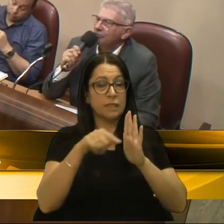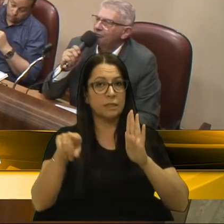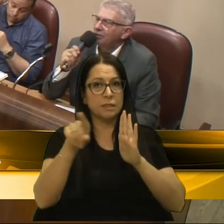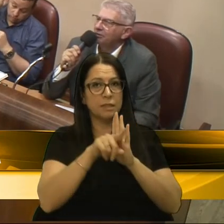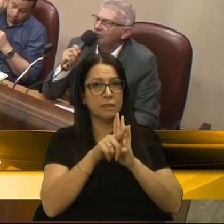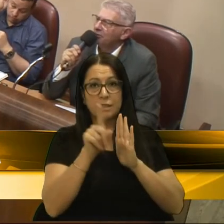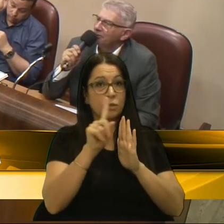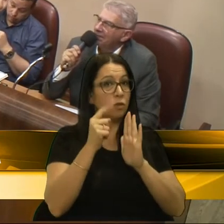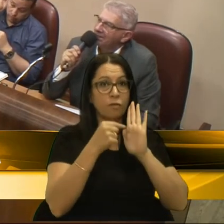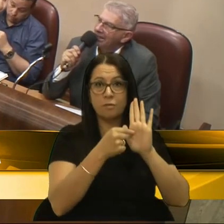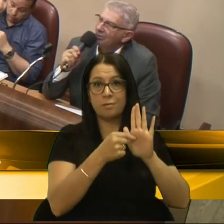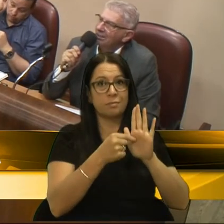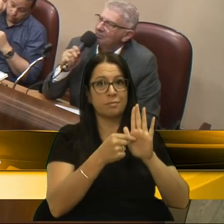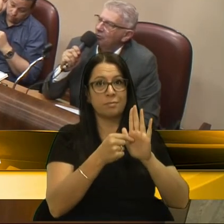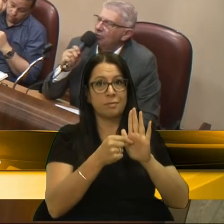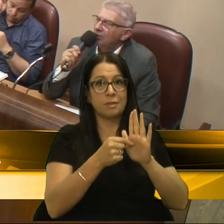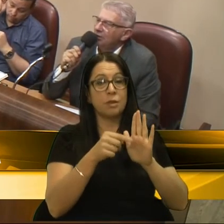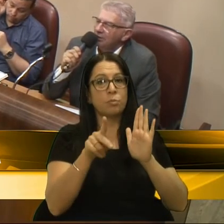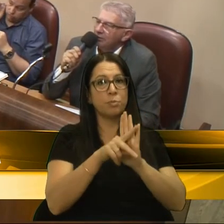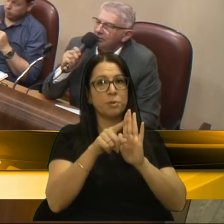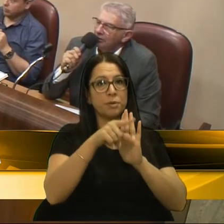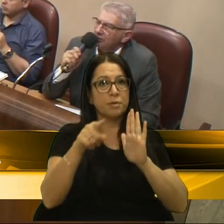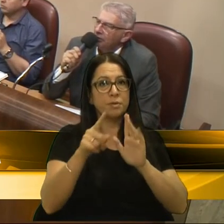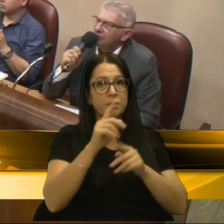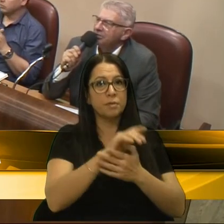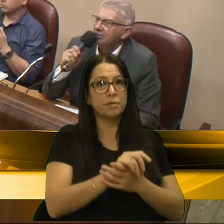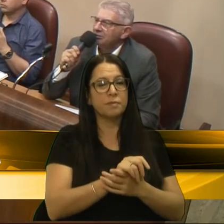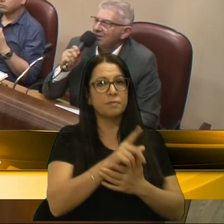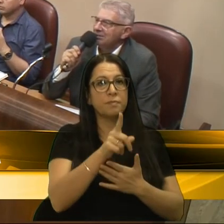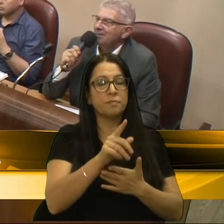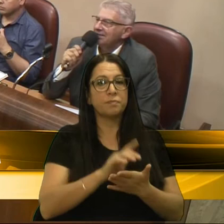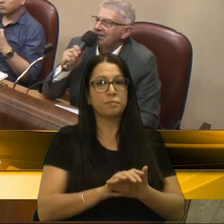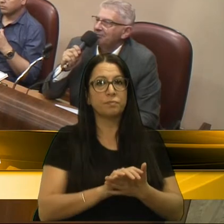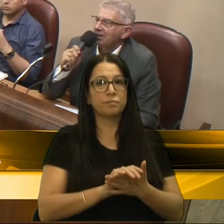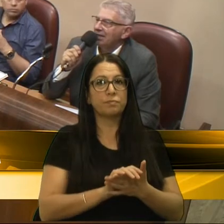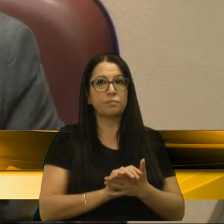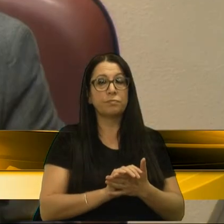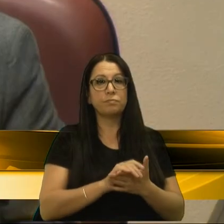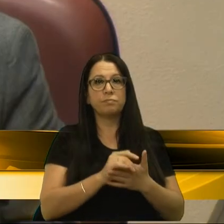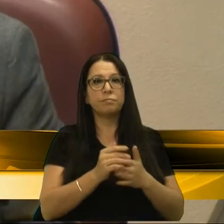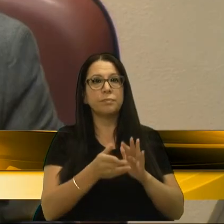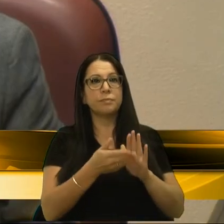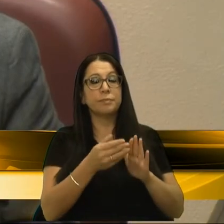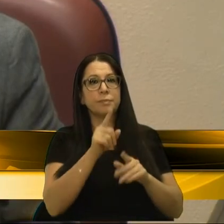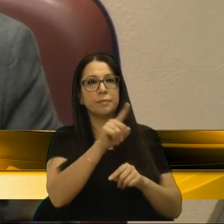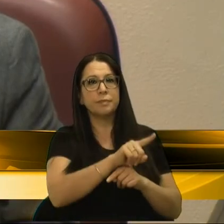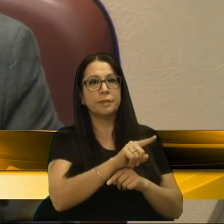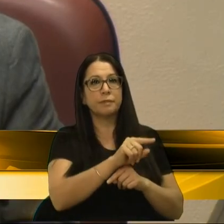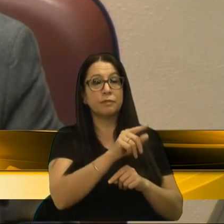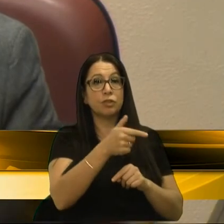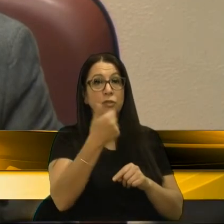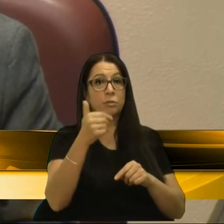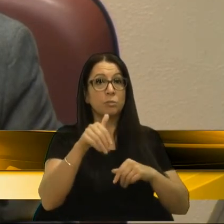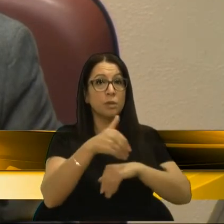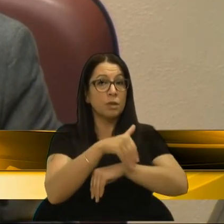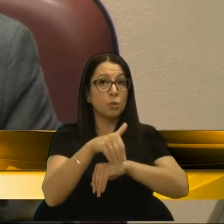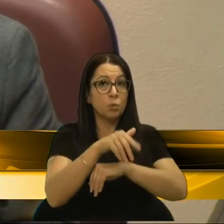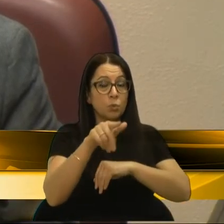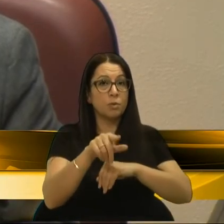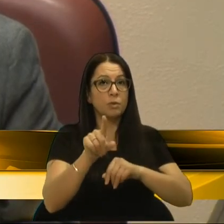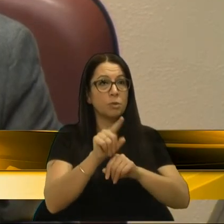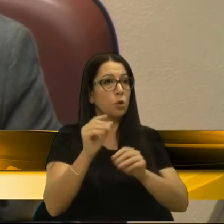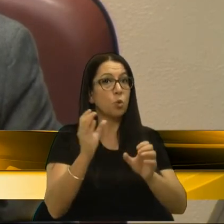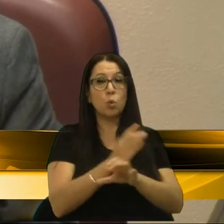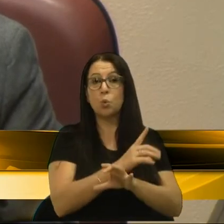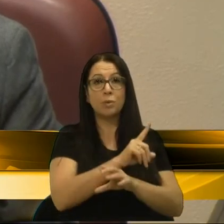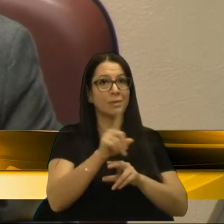isso não foi. Então o proprietário acabou não deixando mais passar pela rua onde foi aberto no terreno dele, porque não